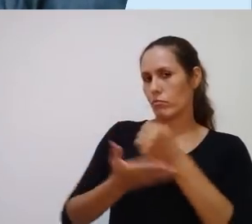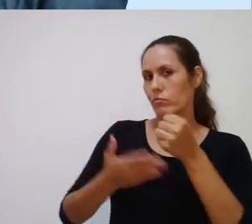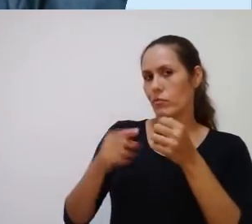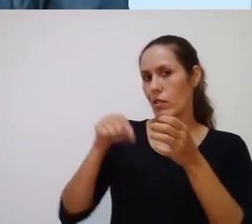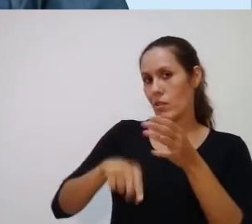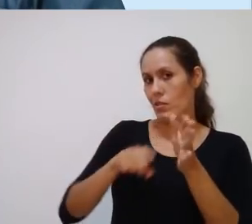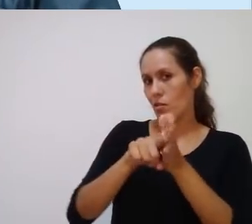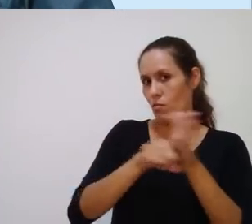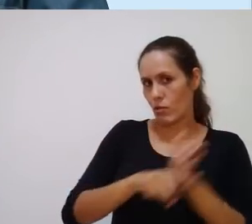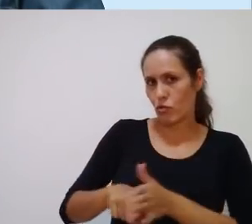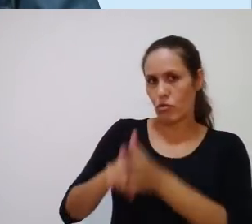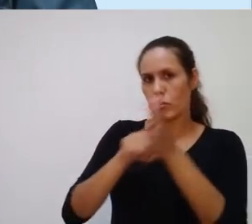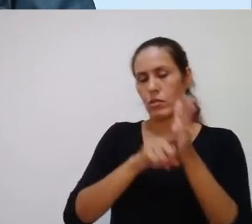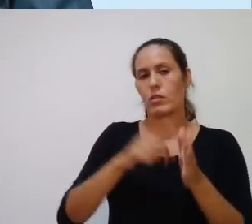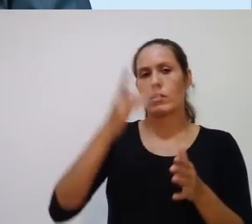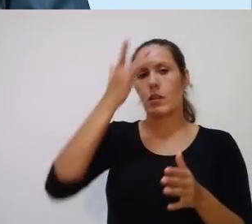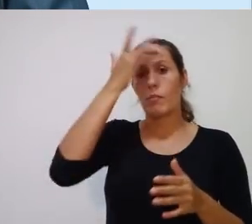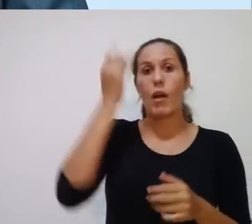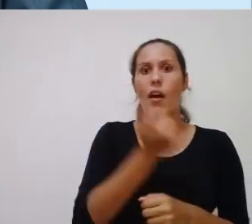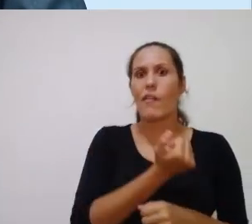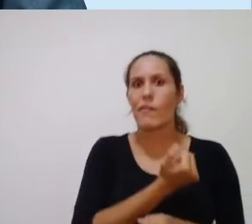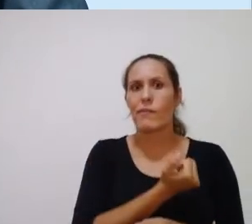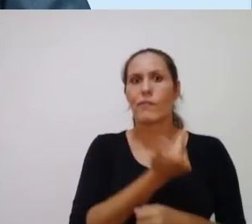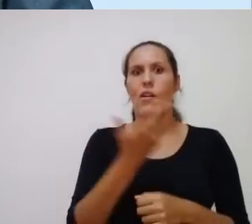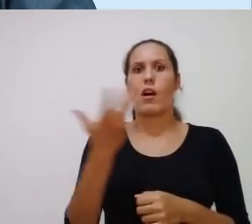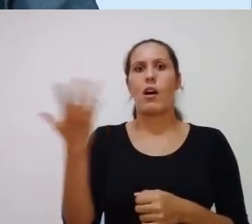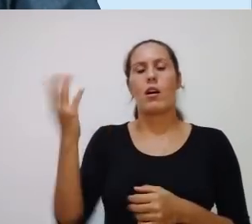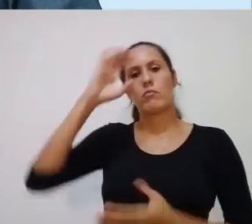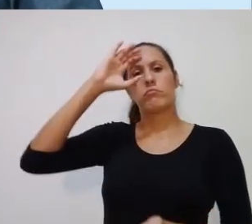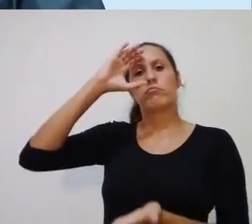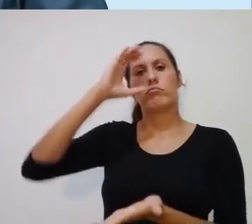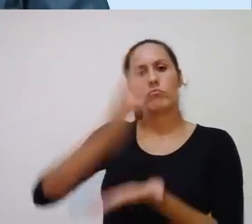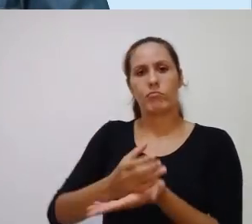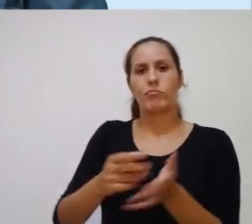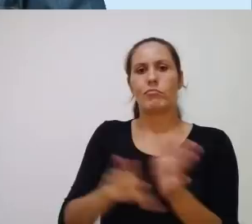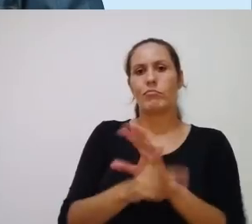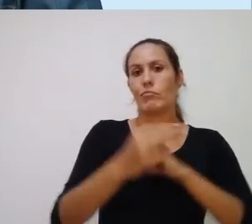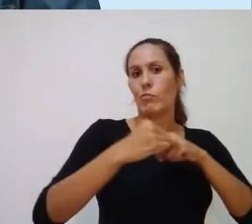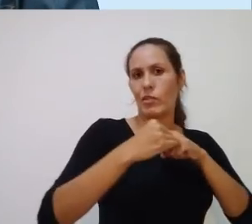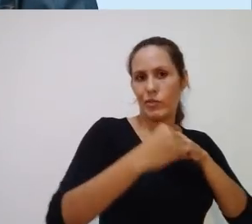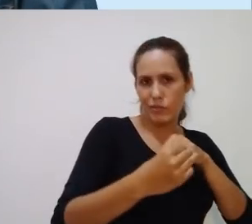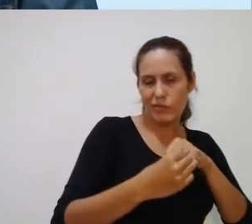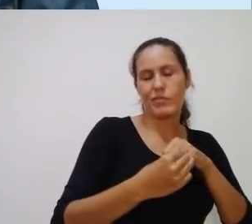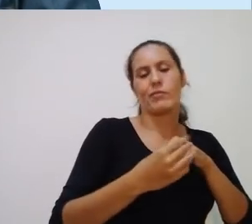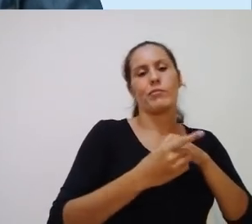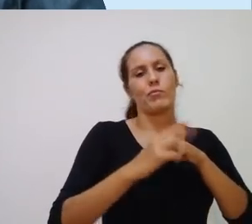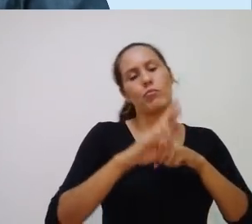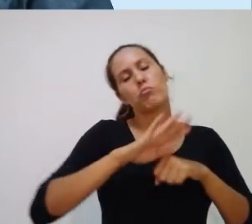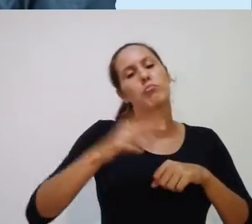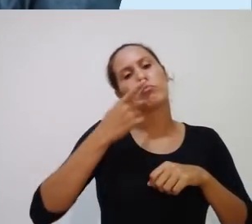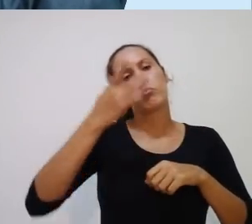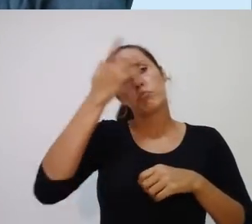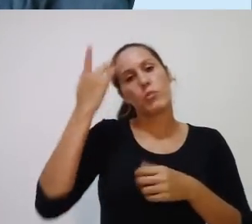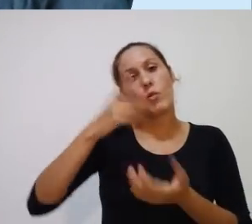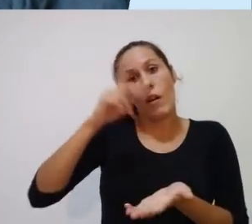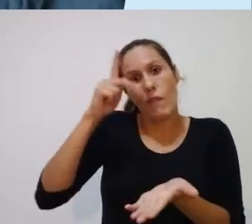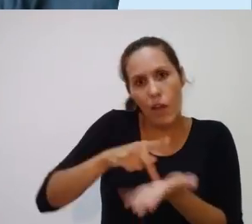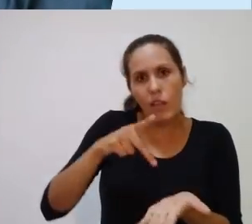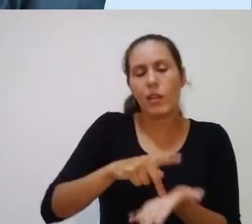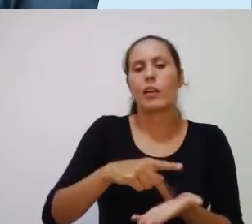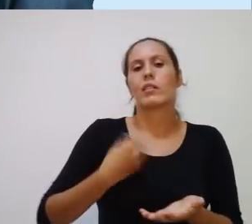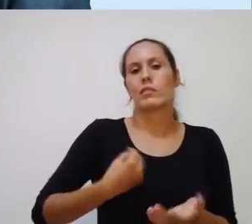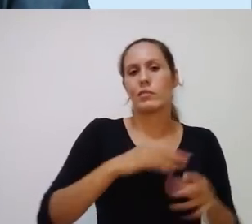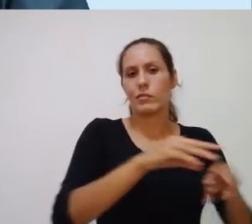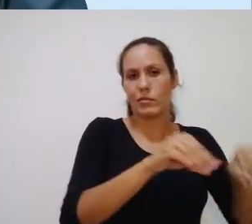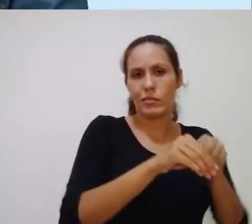de mestrado e doutorado. Exato, isso? Correto. Inclusive as pessoas que verificaram que na verdade aquele solo tinha indício de urânio, e o